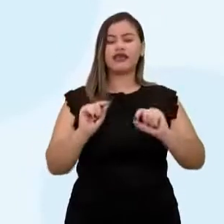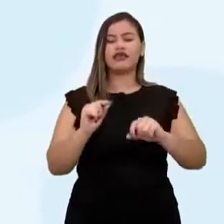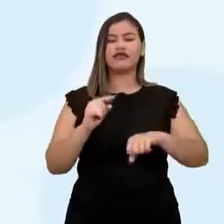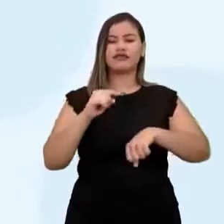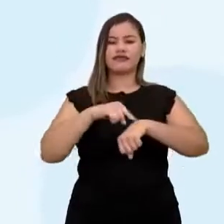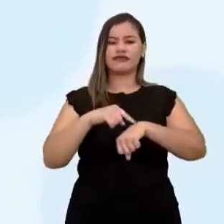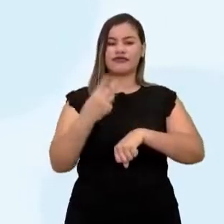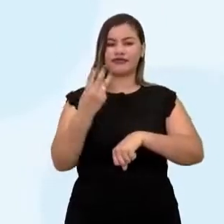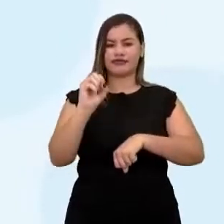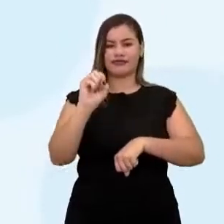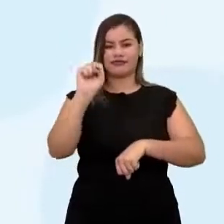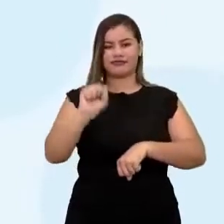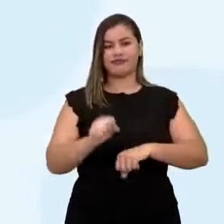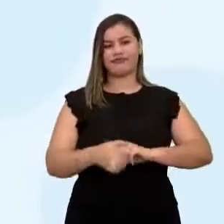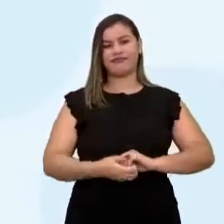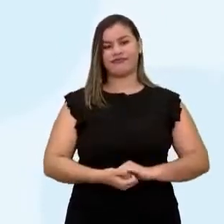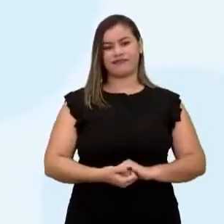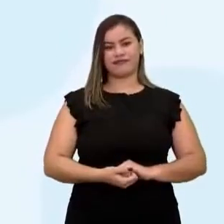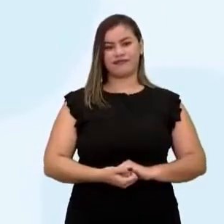30 segundos.